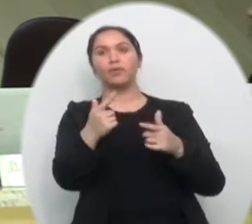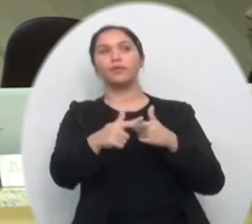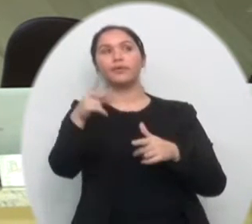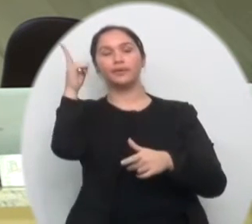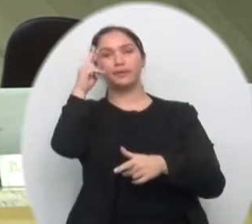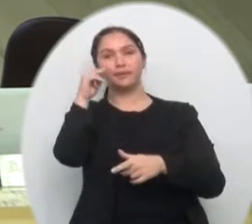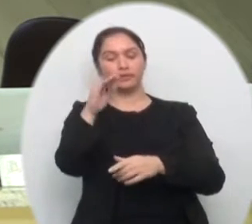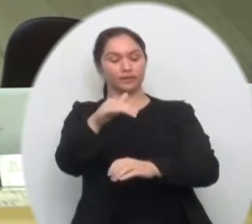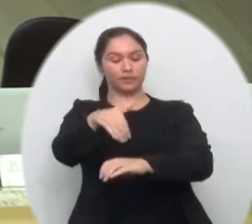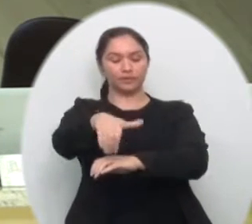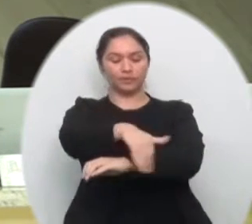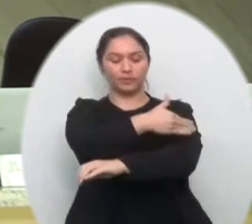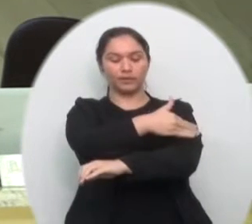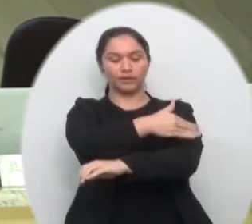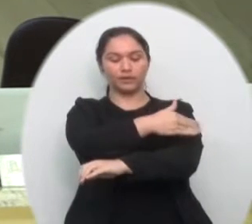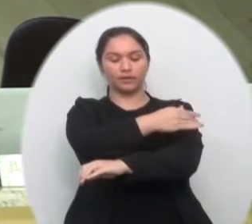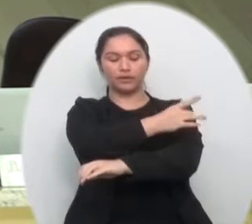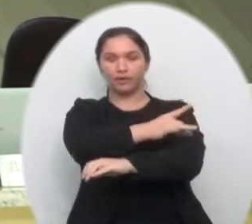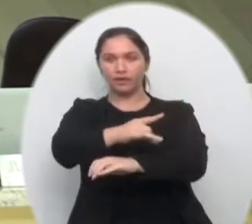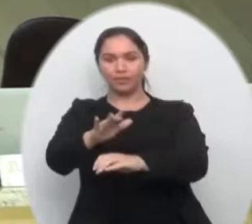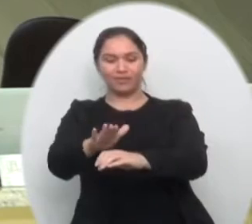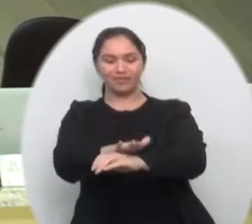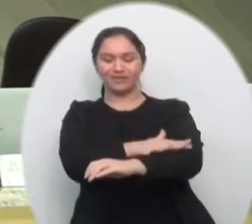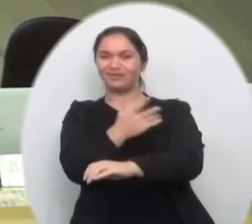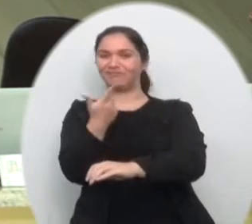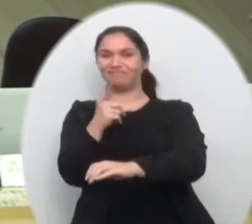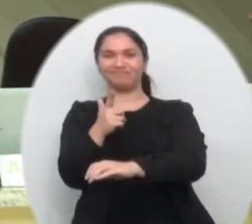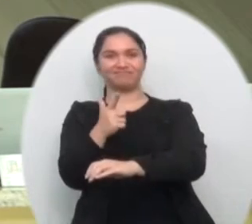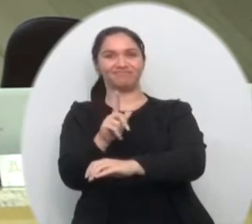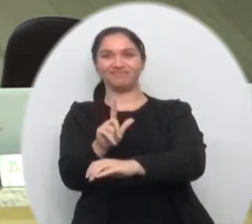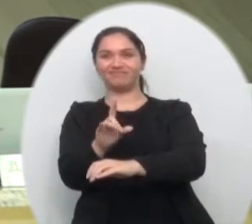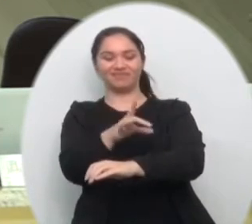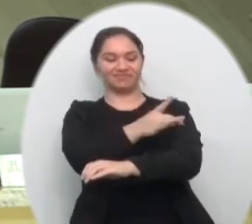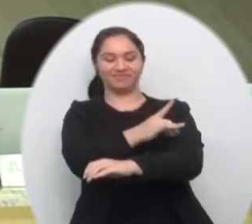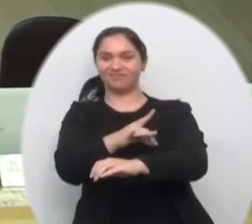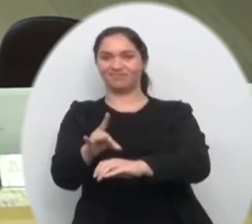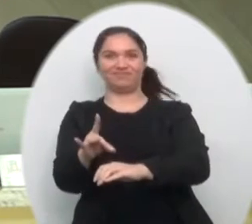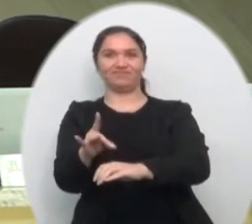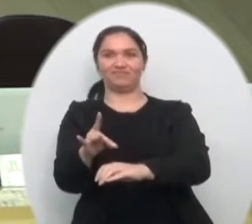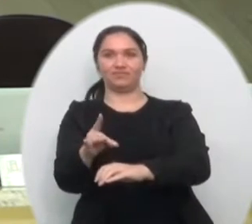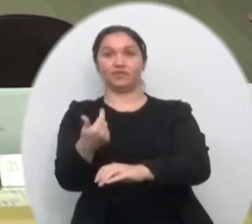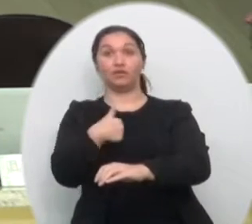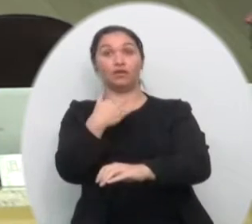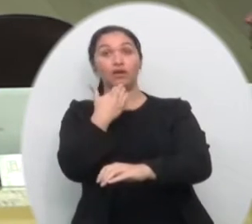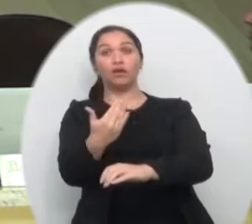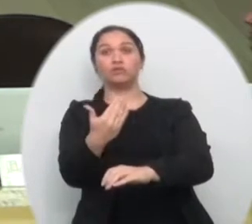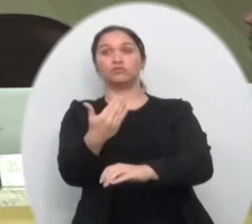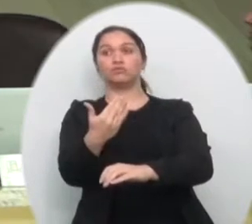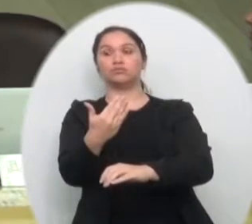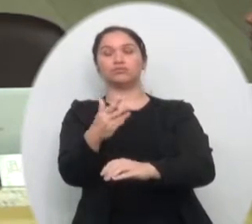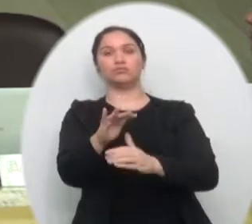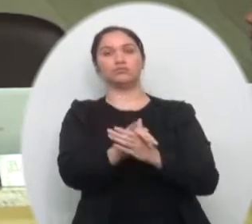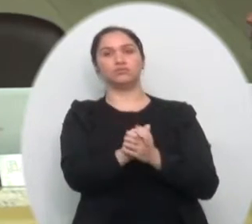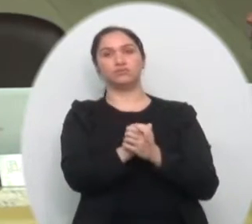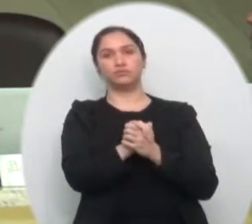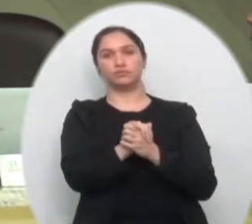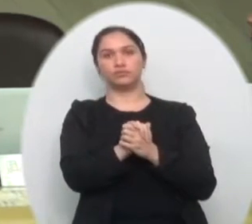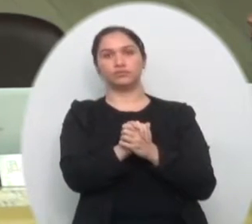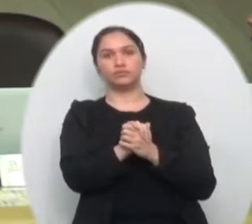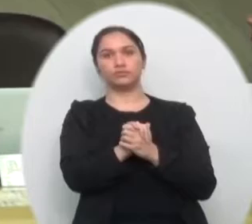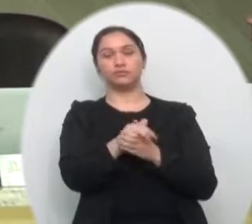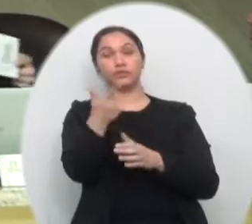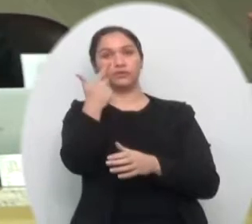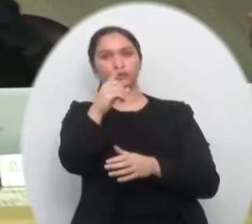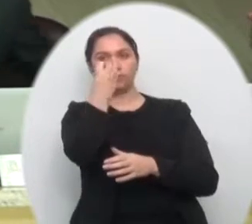acostamento. Eu me recordo, sou morador dali, eu me recordo que há mais de anos que não é patrolado. Próxima foto, por favor.